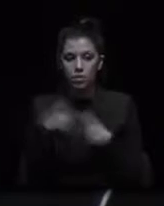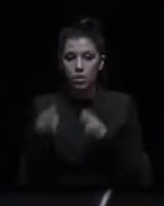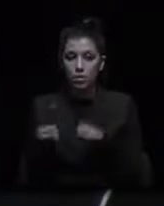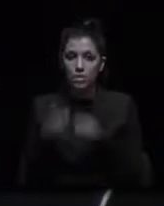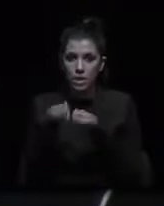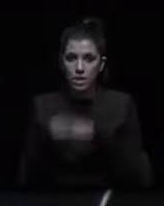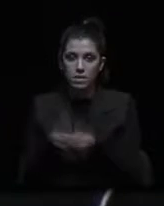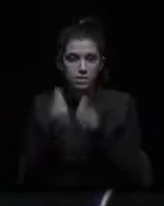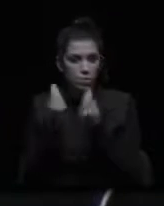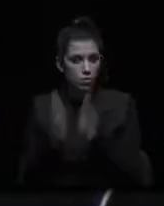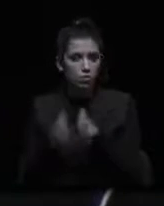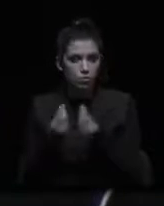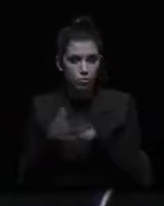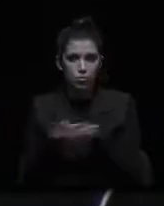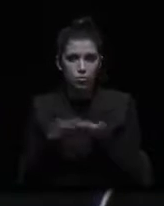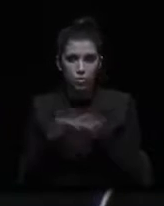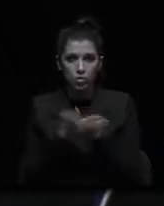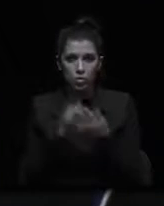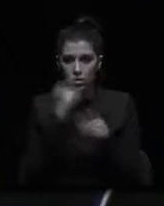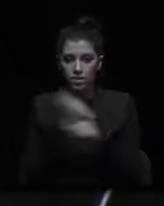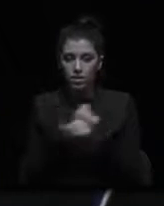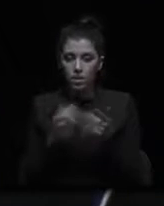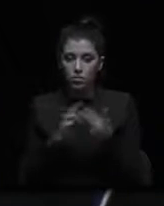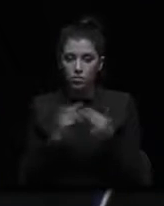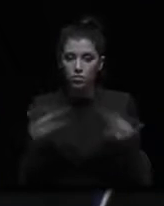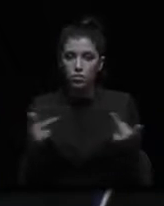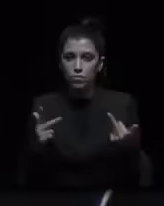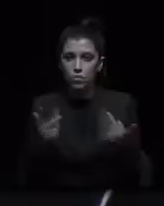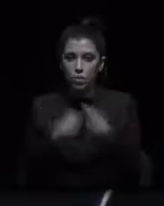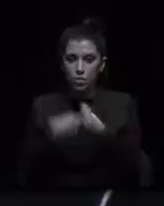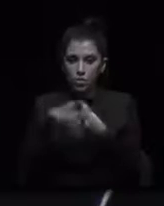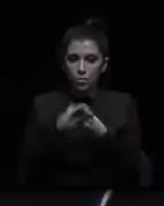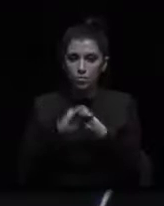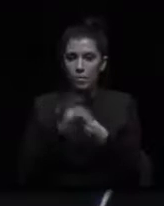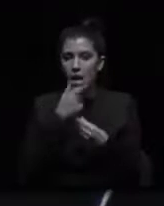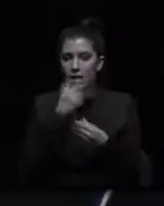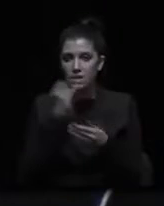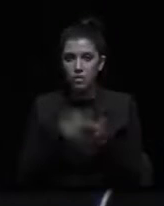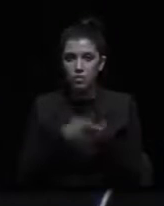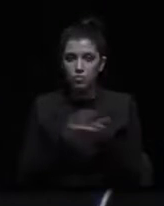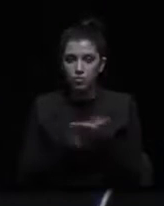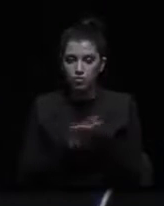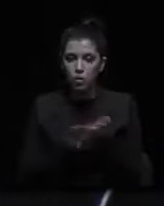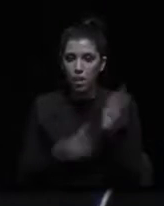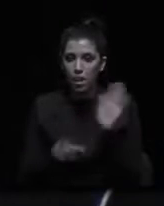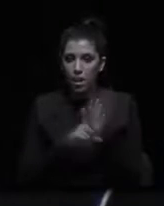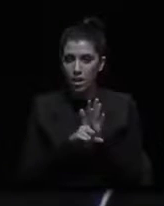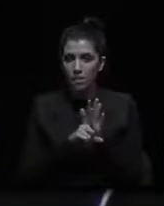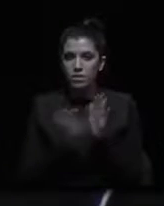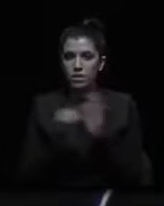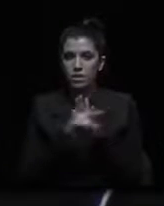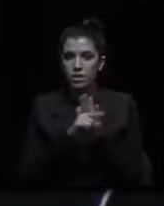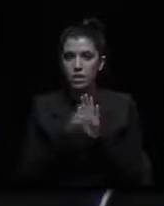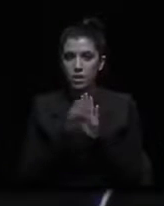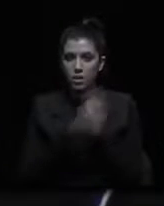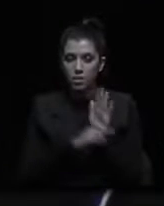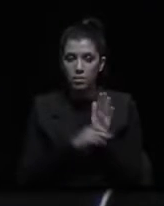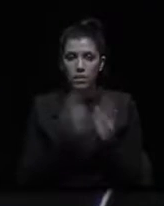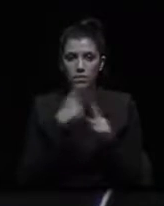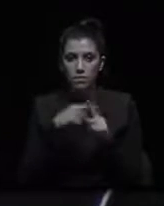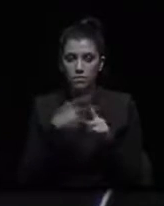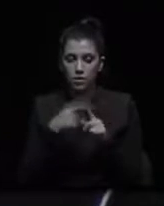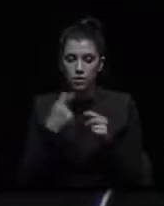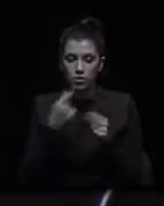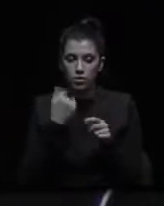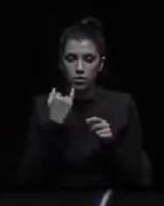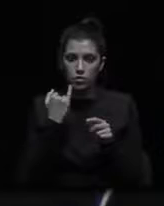das atividades do município de Lisboa, em complemento, a isenção deste imposto encontra-se regulada no Regulamento dos Benefícios Fiscais à